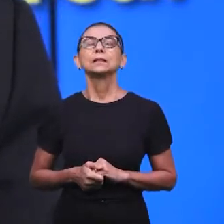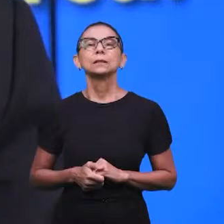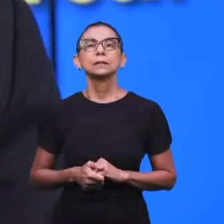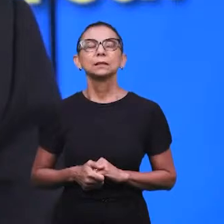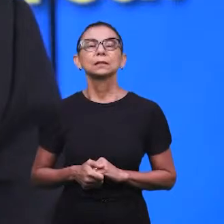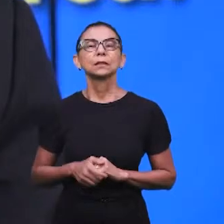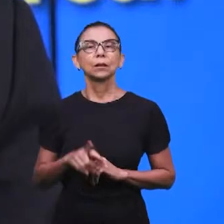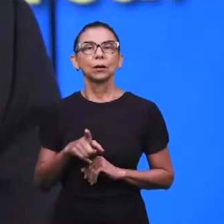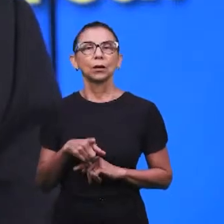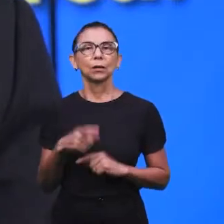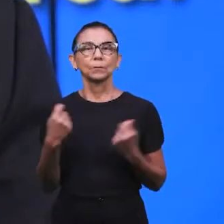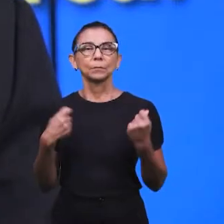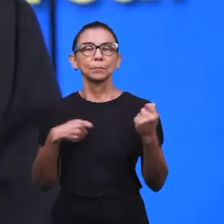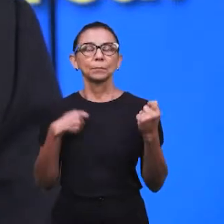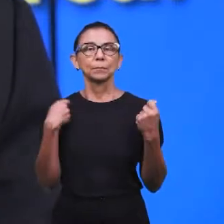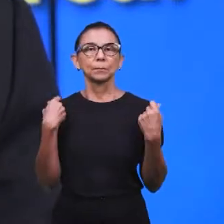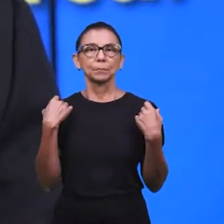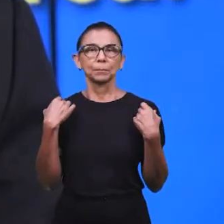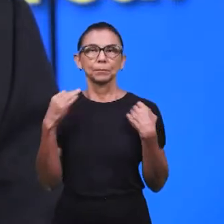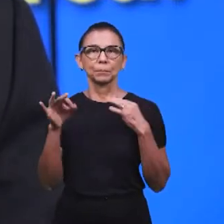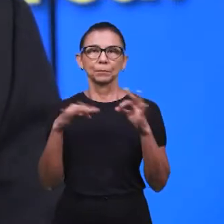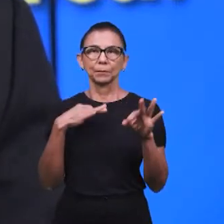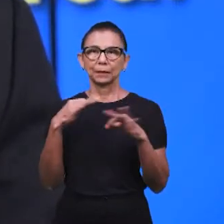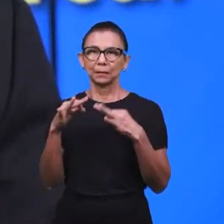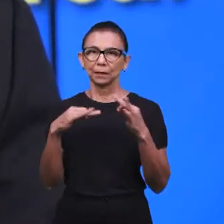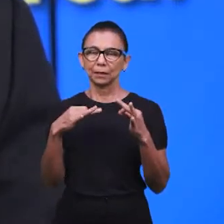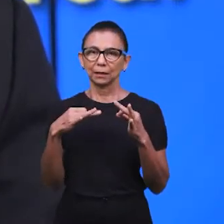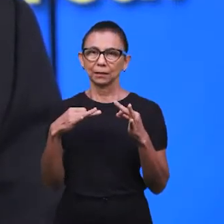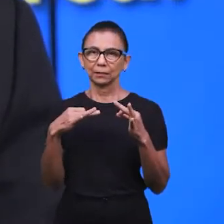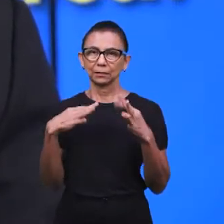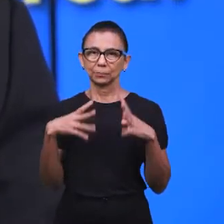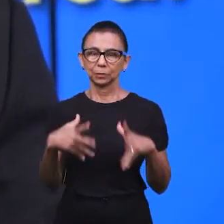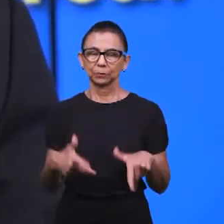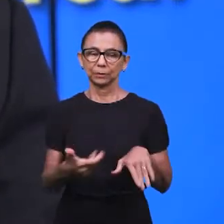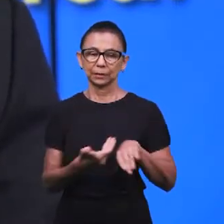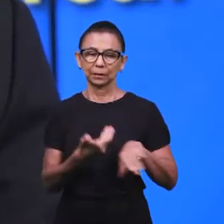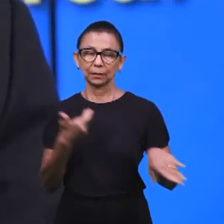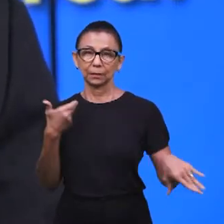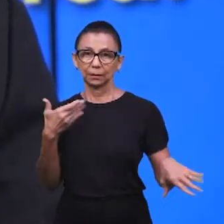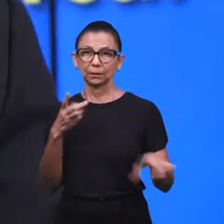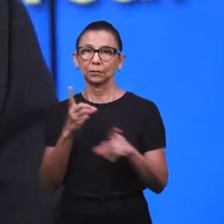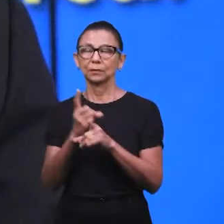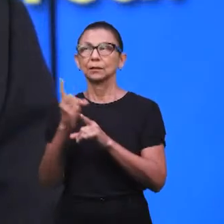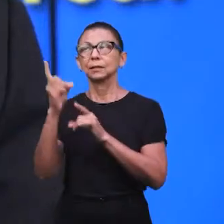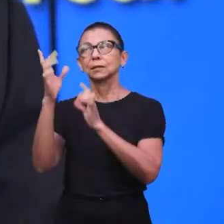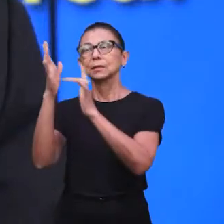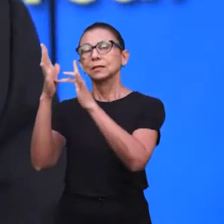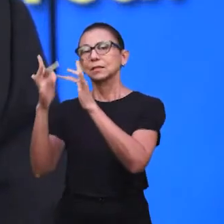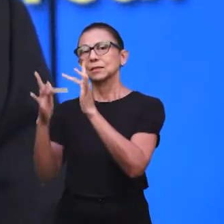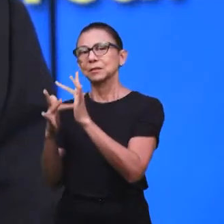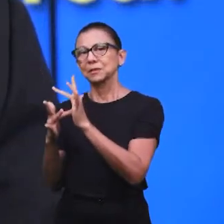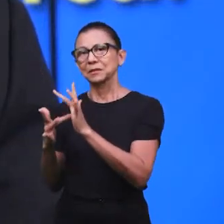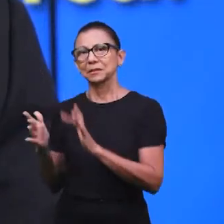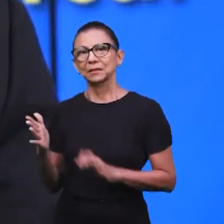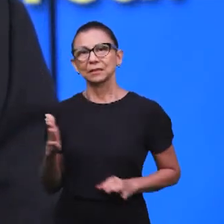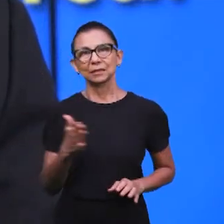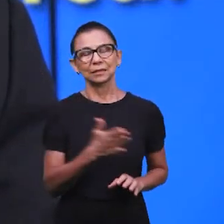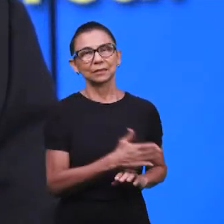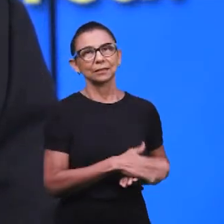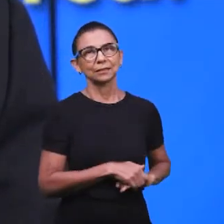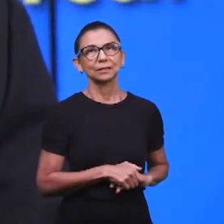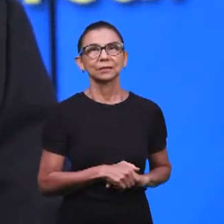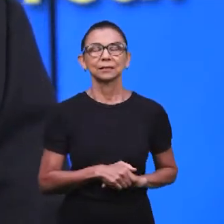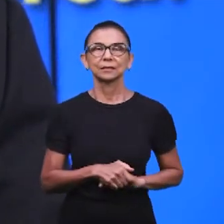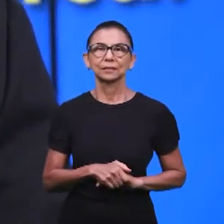ele é uma mensagem para dizer, prepara-te para o encontro com Jesus, né? Muito bom. E também as nossas